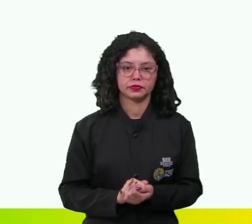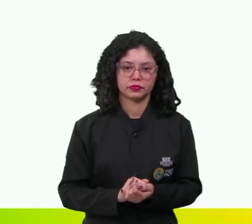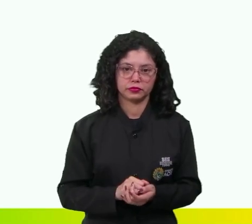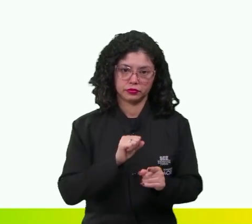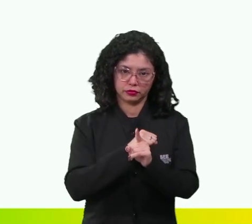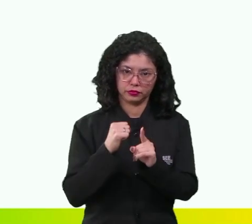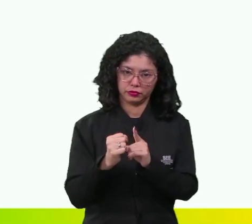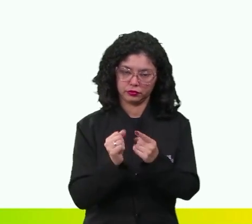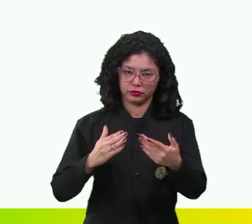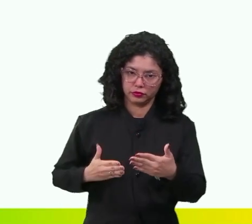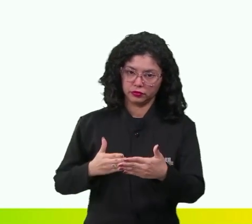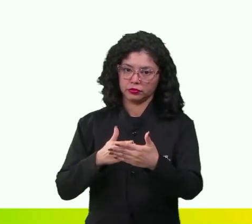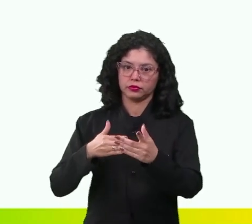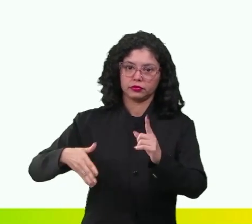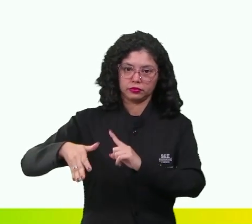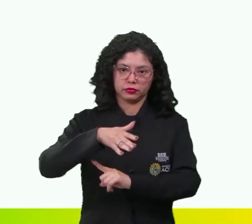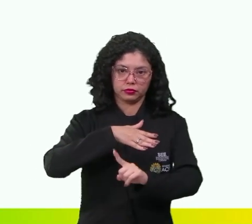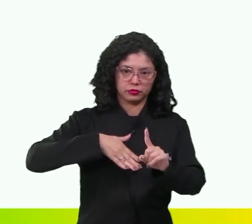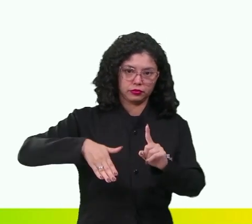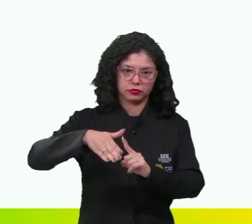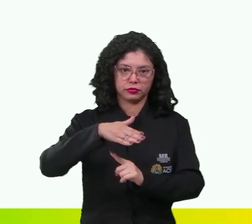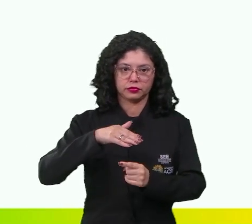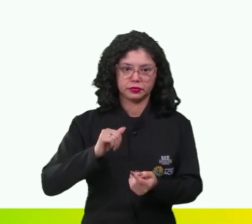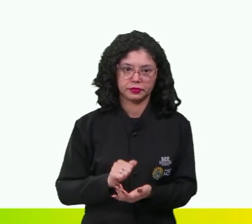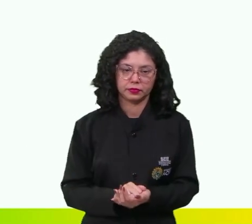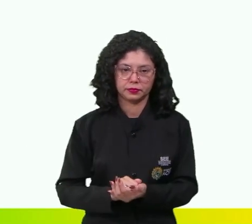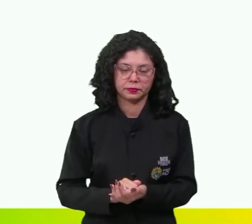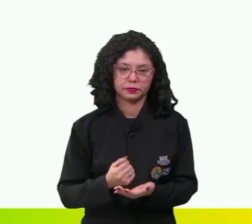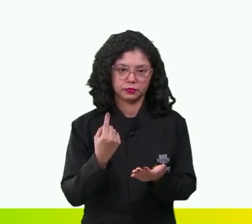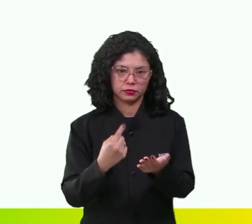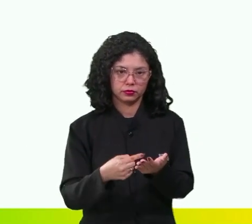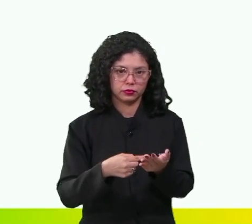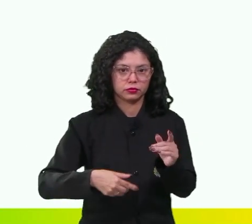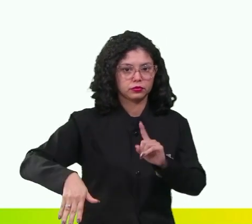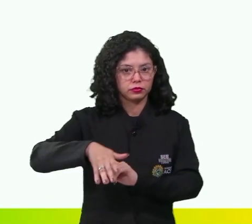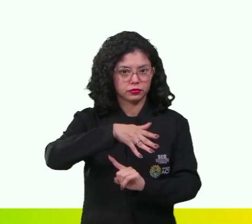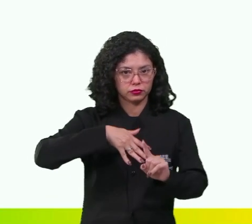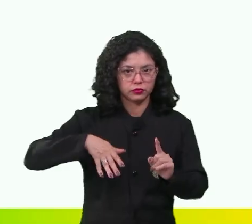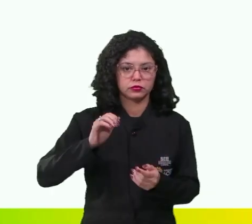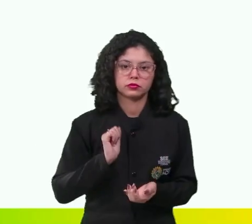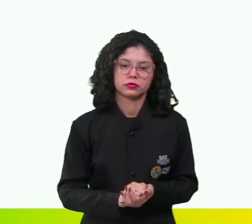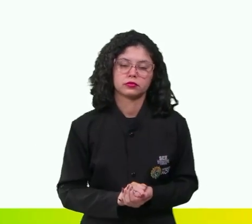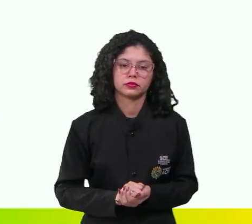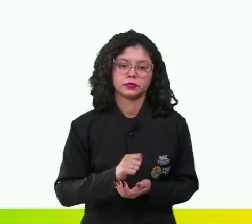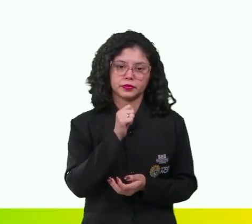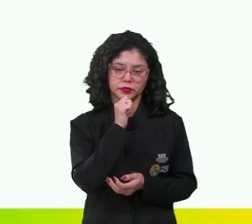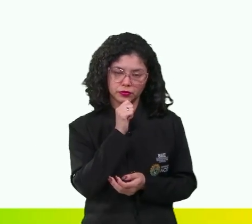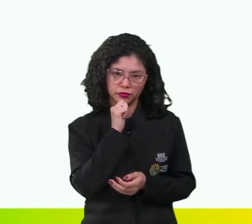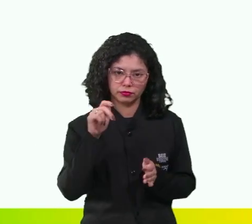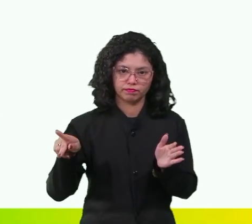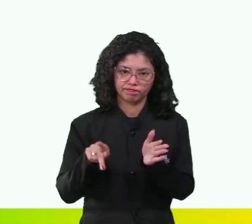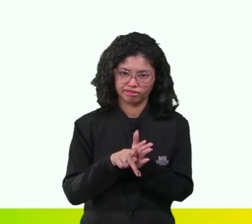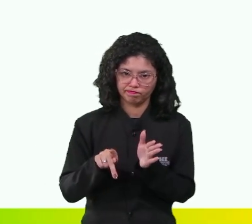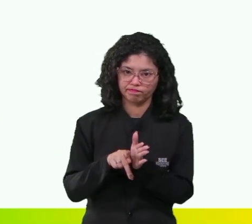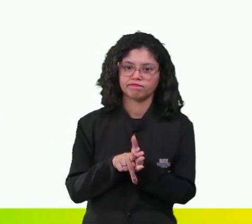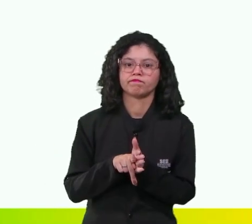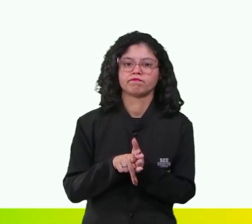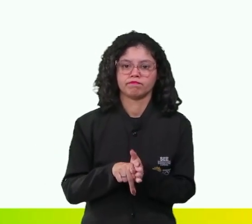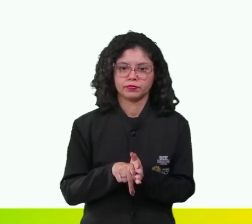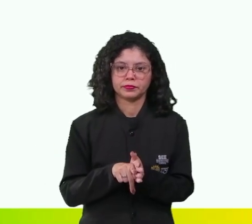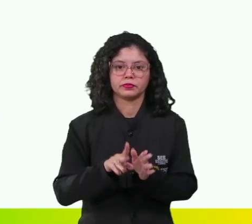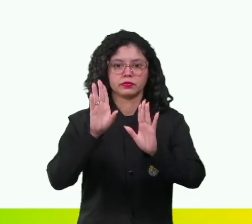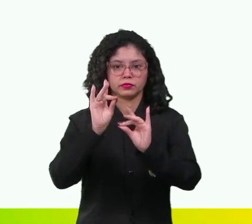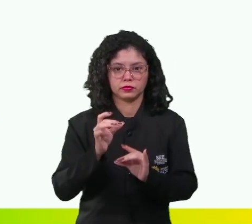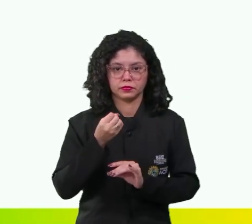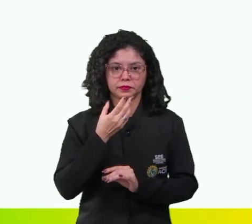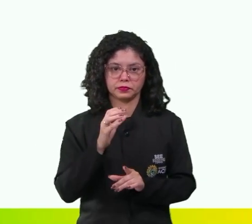A sociedade impacta o meio ambiente e as condições ambientais, por sua vez, moldam